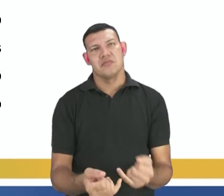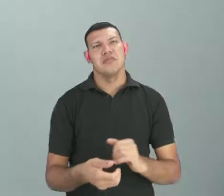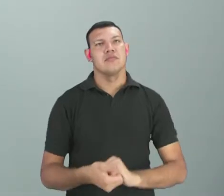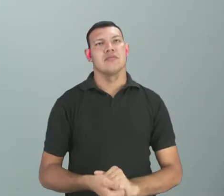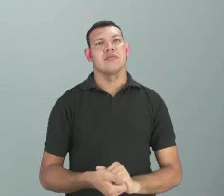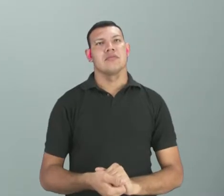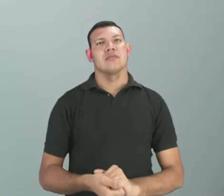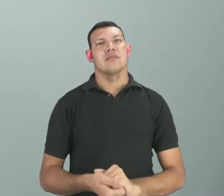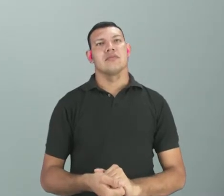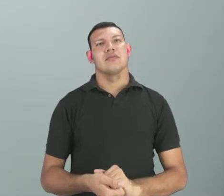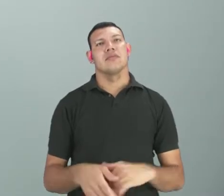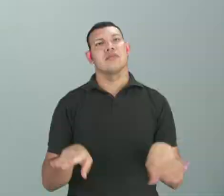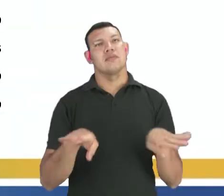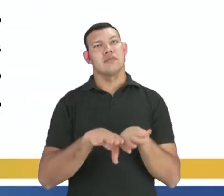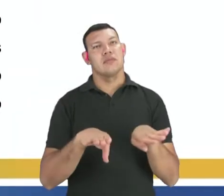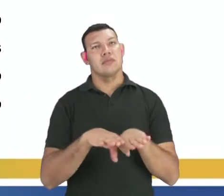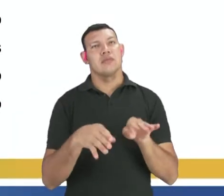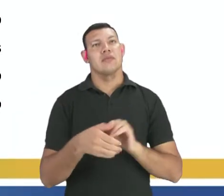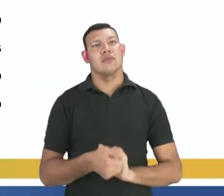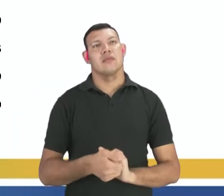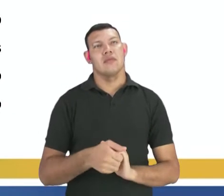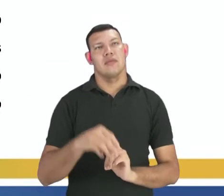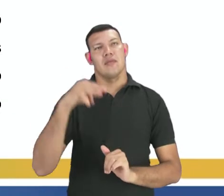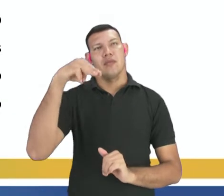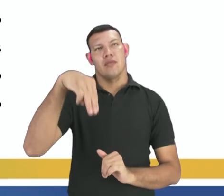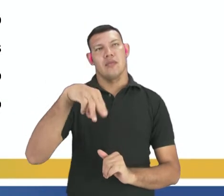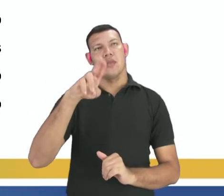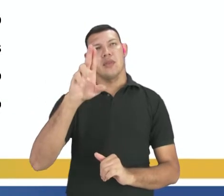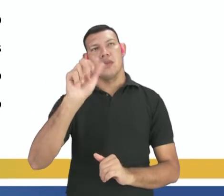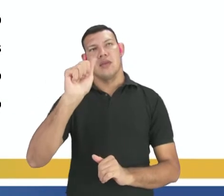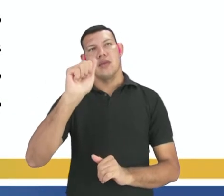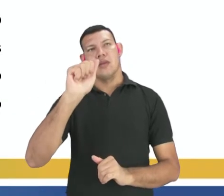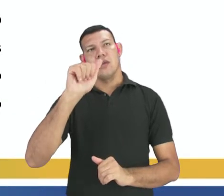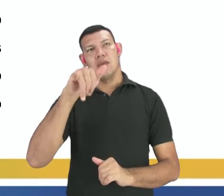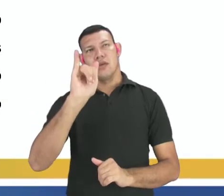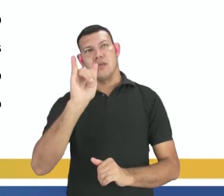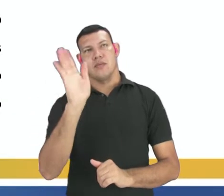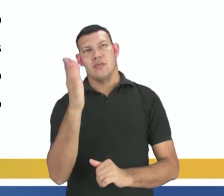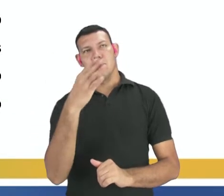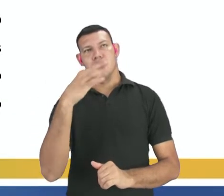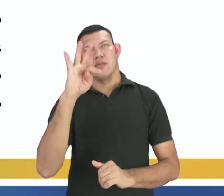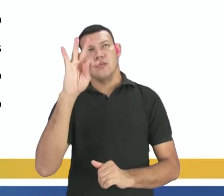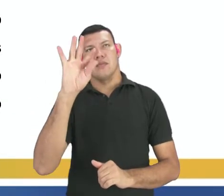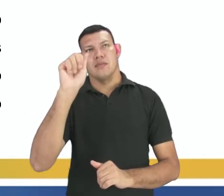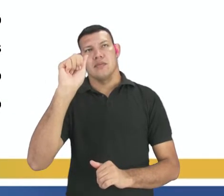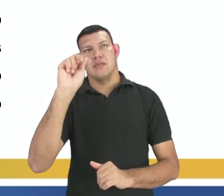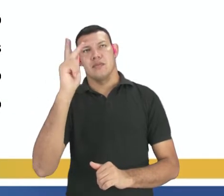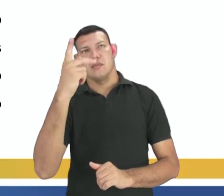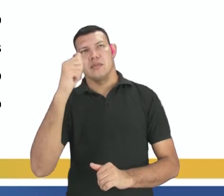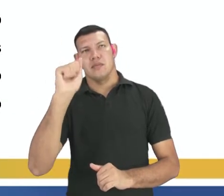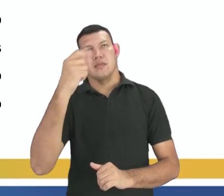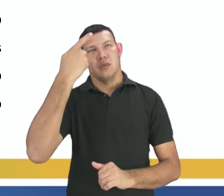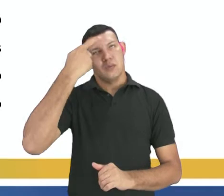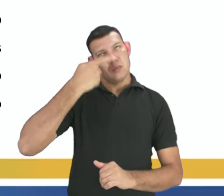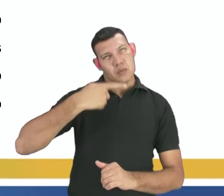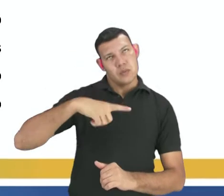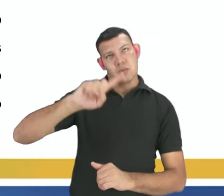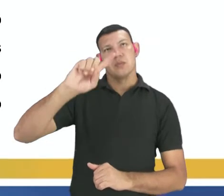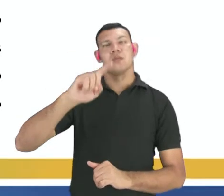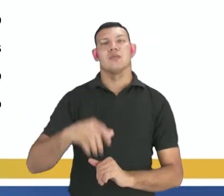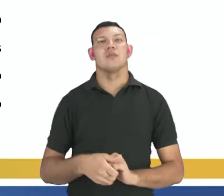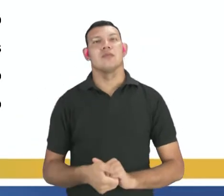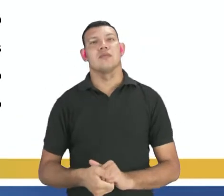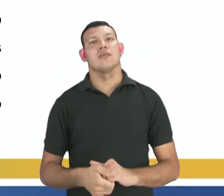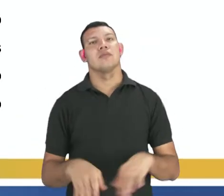E temos o Muay Thai. A arte marcial tailandesa milenar, o Muay Thai tem suas aulas e treinamentos voltados não só